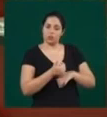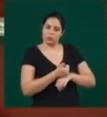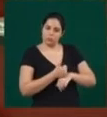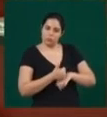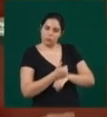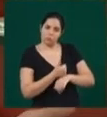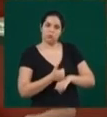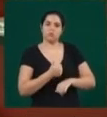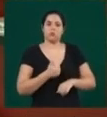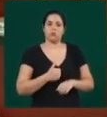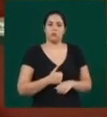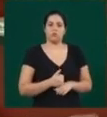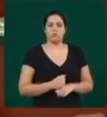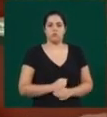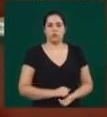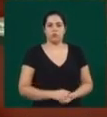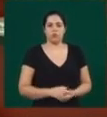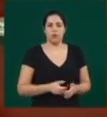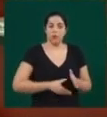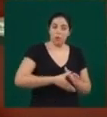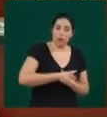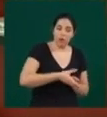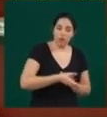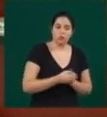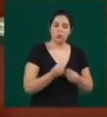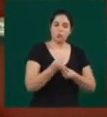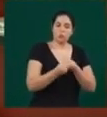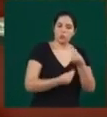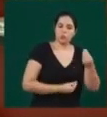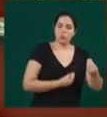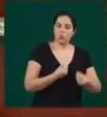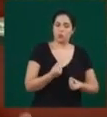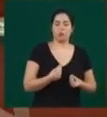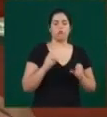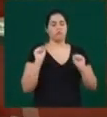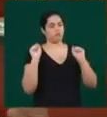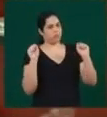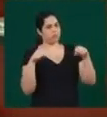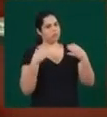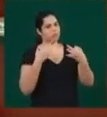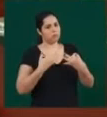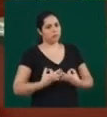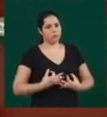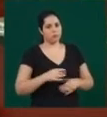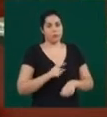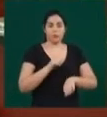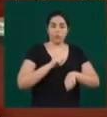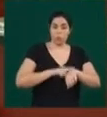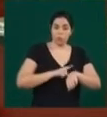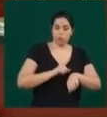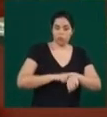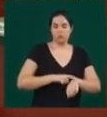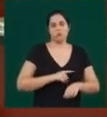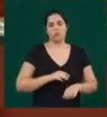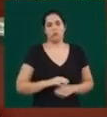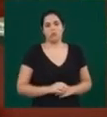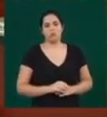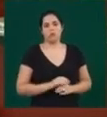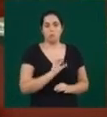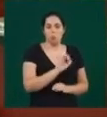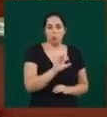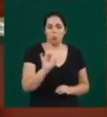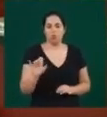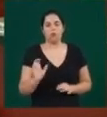educação física para orientar como é que é a postura correta de fazer essa atividade física, qual o tempo necessário para cada esporte,